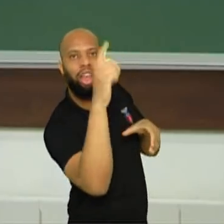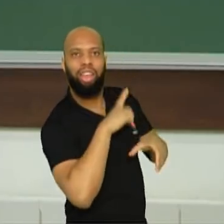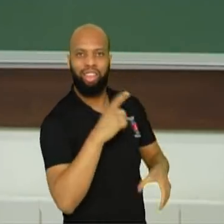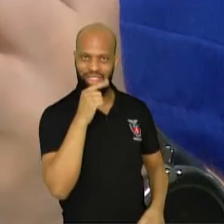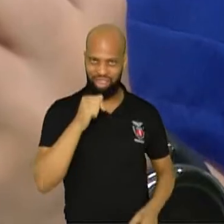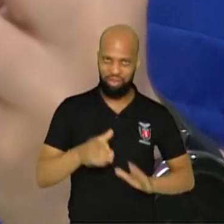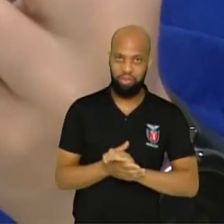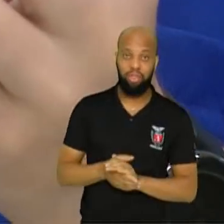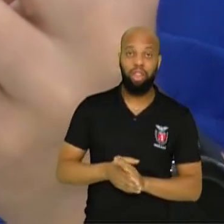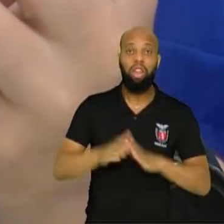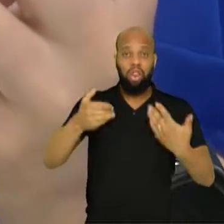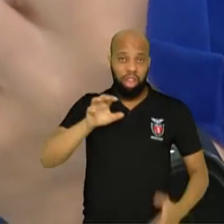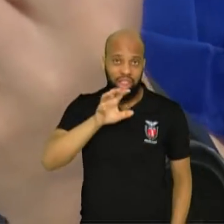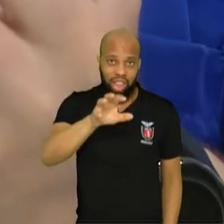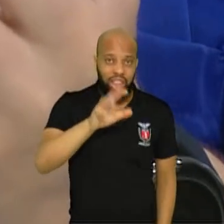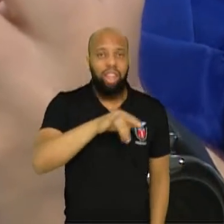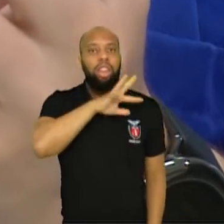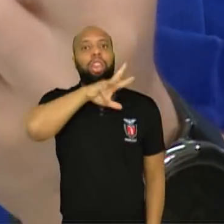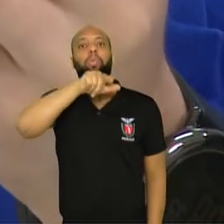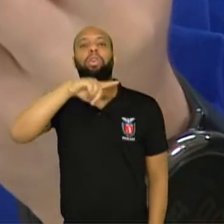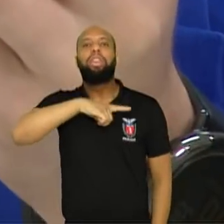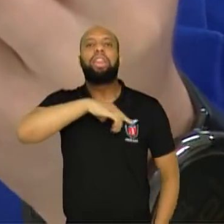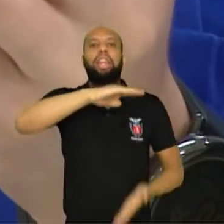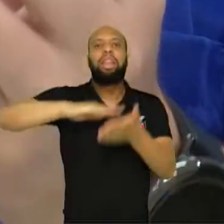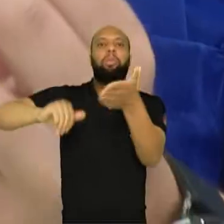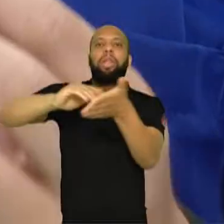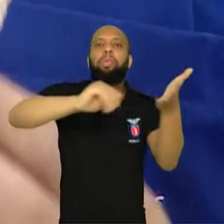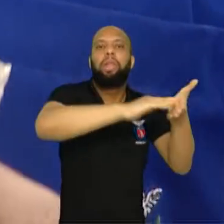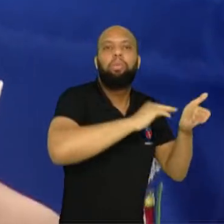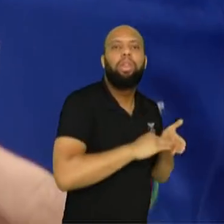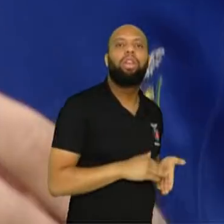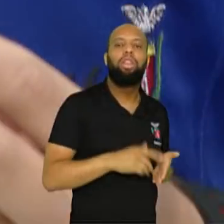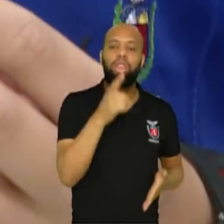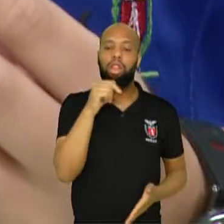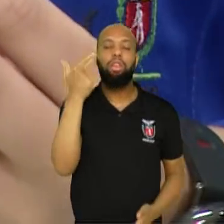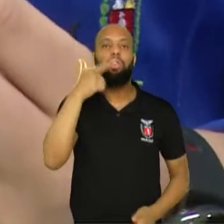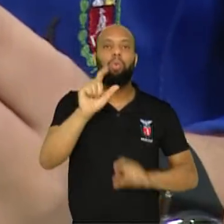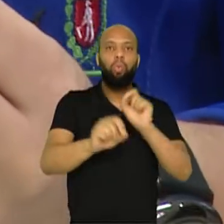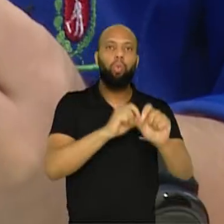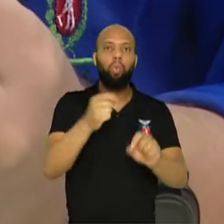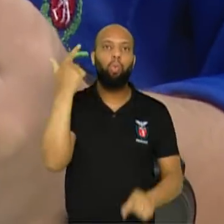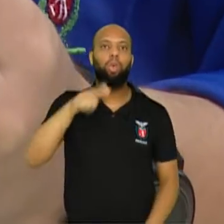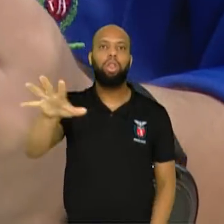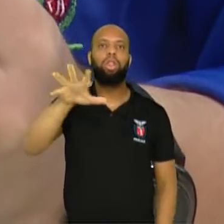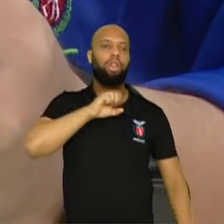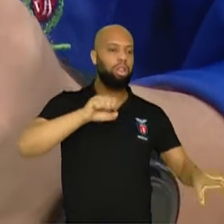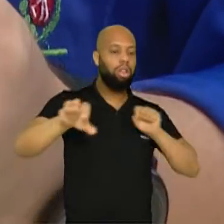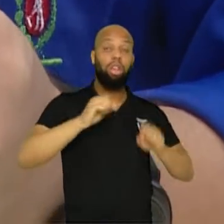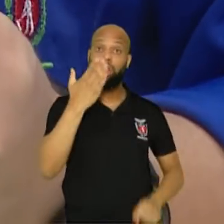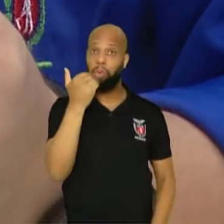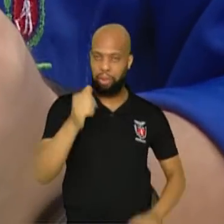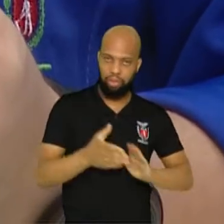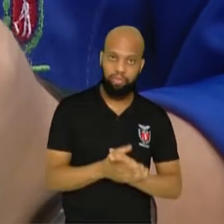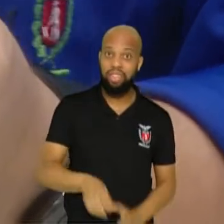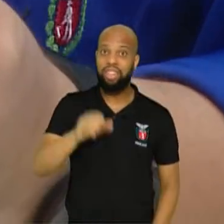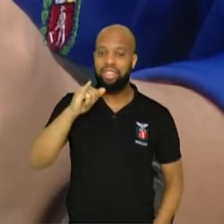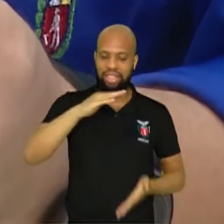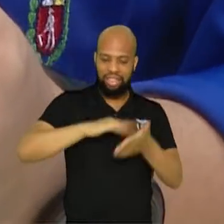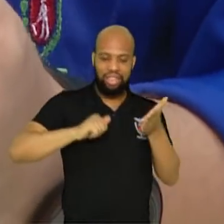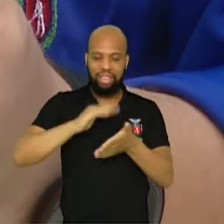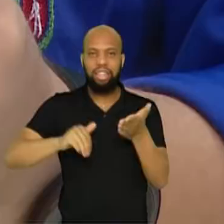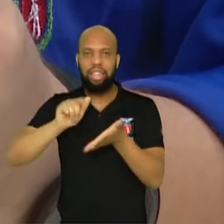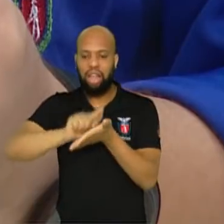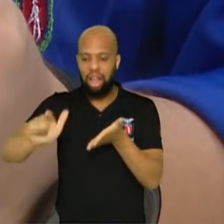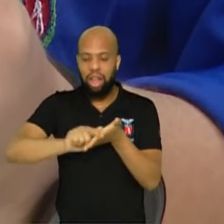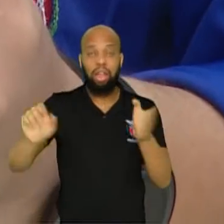Esses animais, eles vão filtrar a água para poder conseguir seu alimento. Se eles não filtrarem, eles não